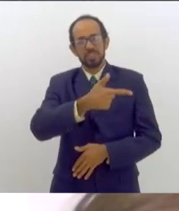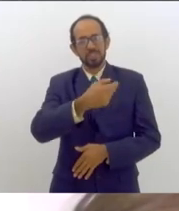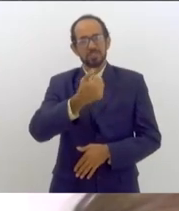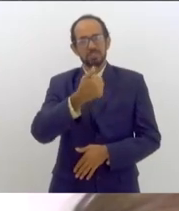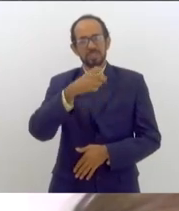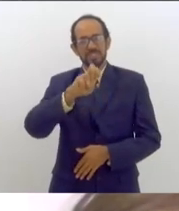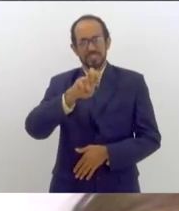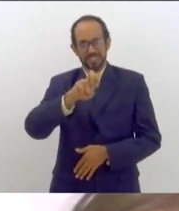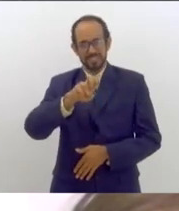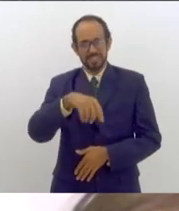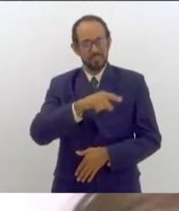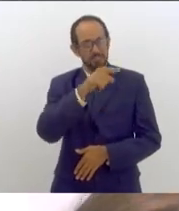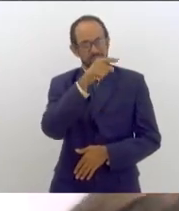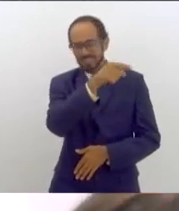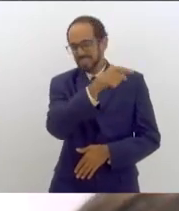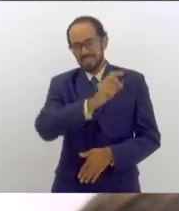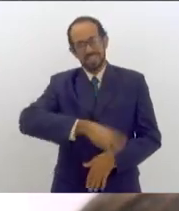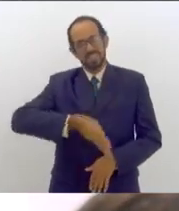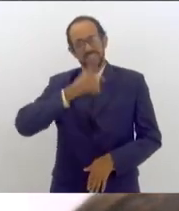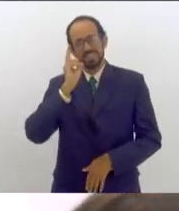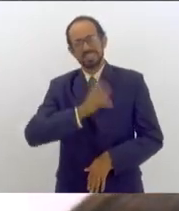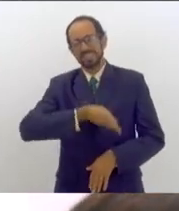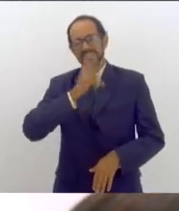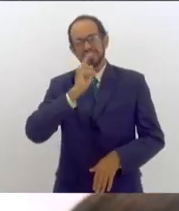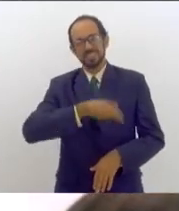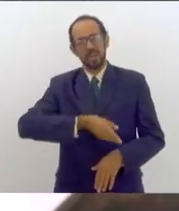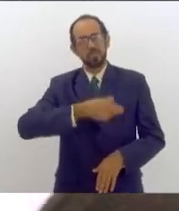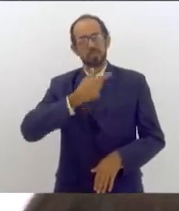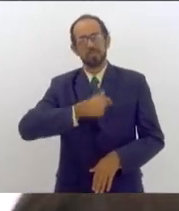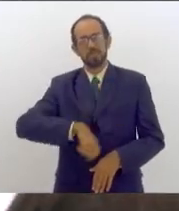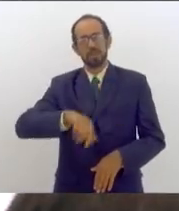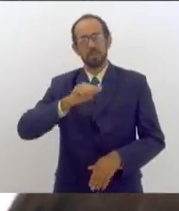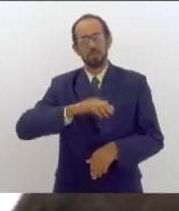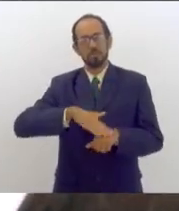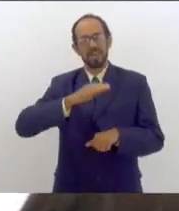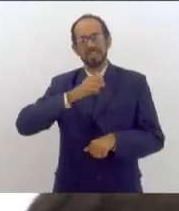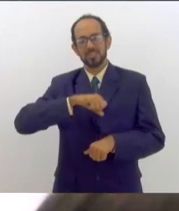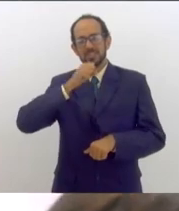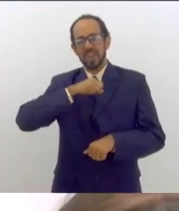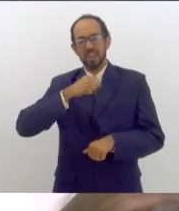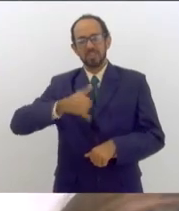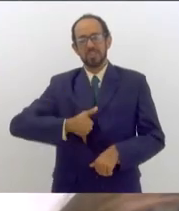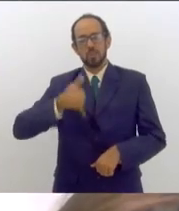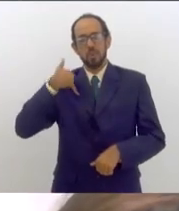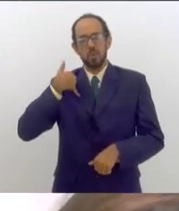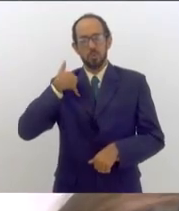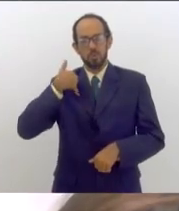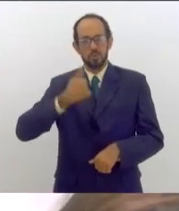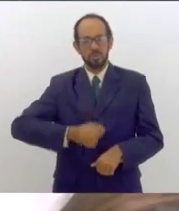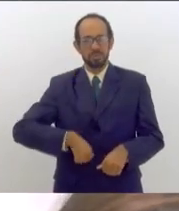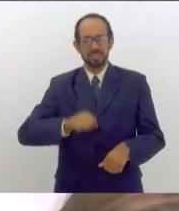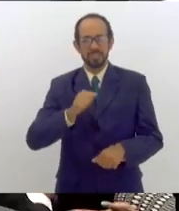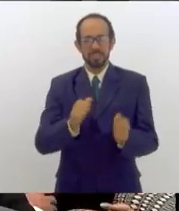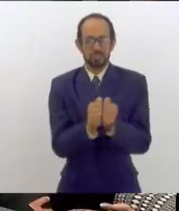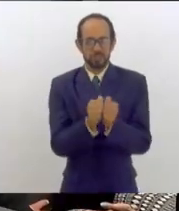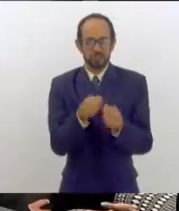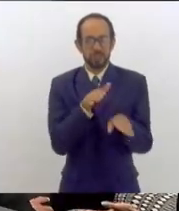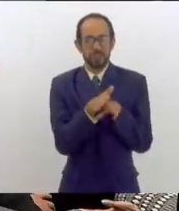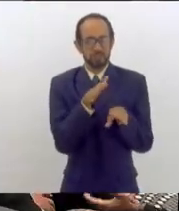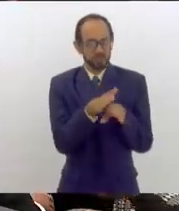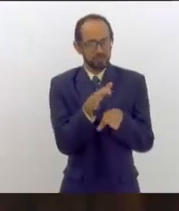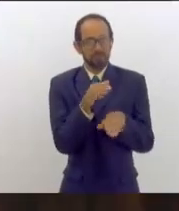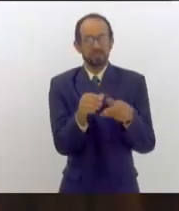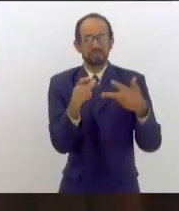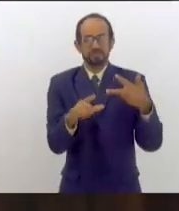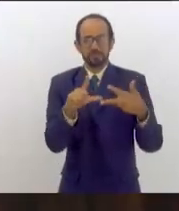então vossa excelência é um dos nossos decano e muito me orgulho que esteja conosco nessa indicação Legislativa gostaria de